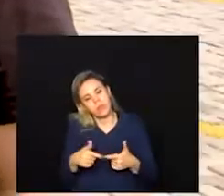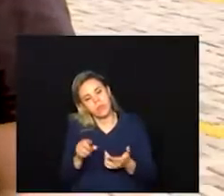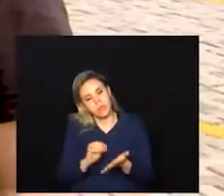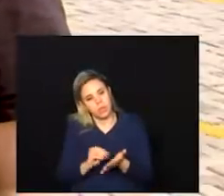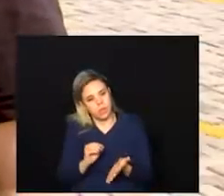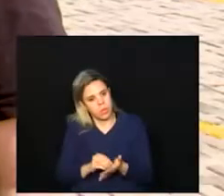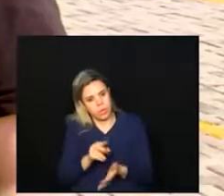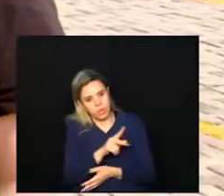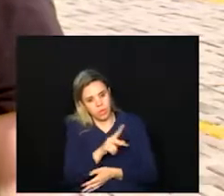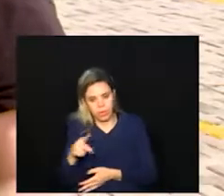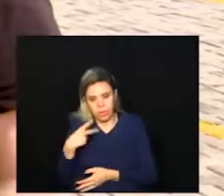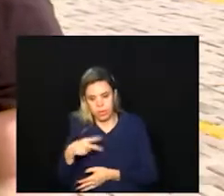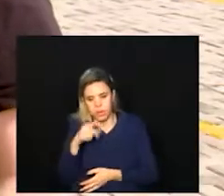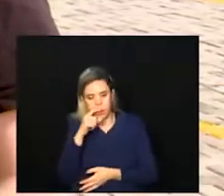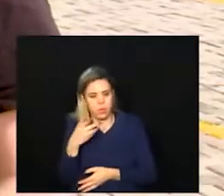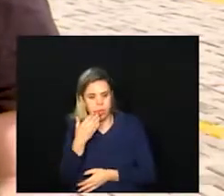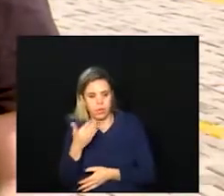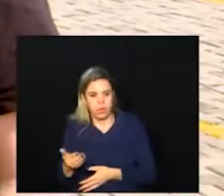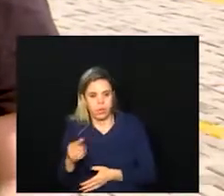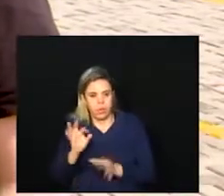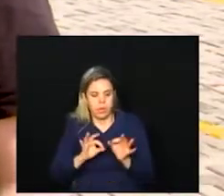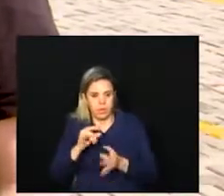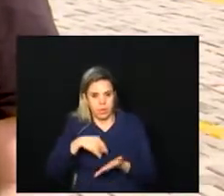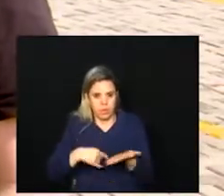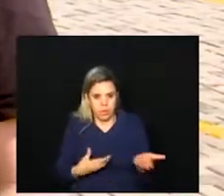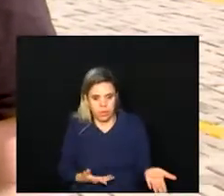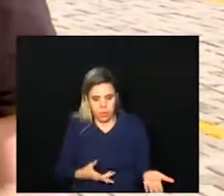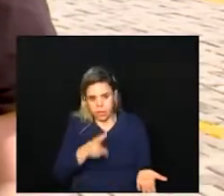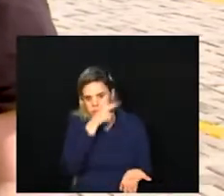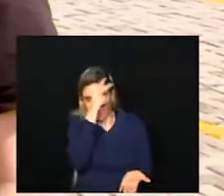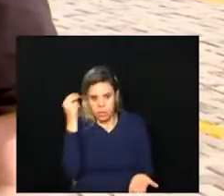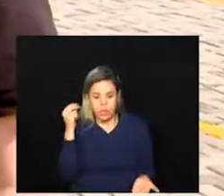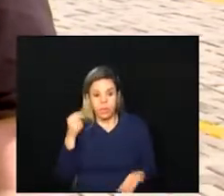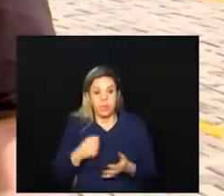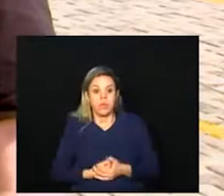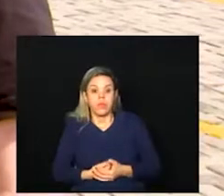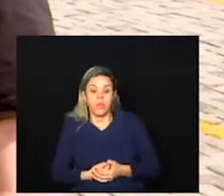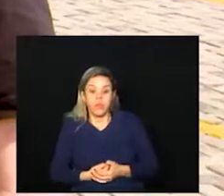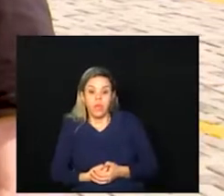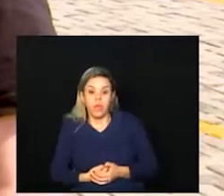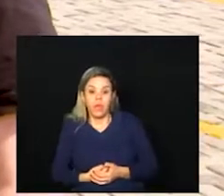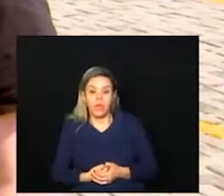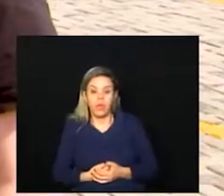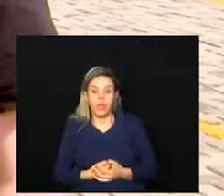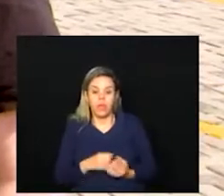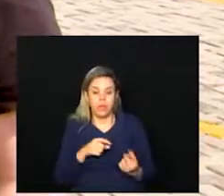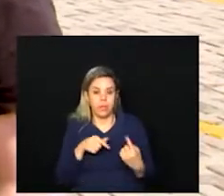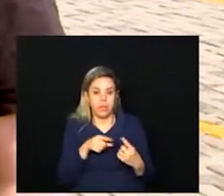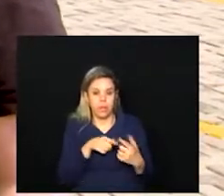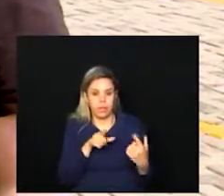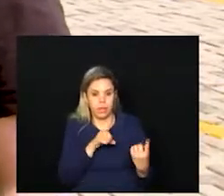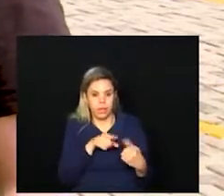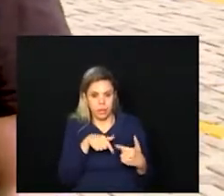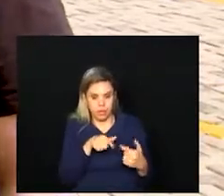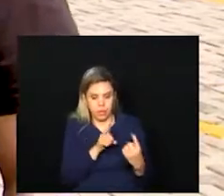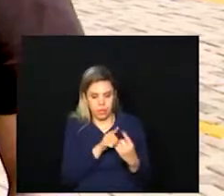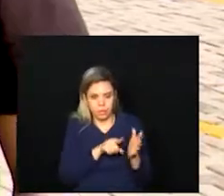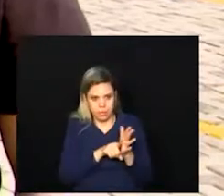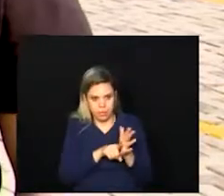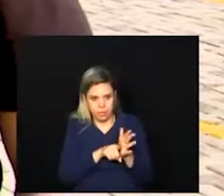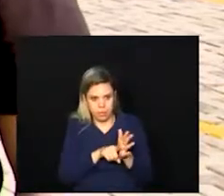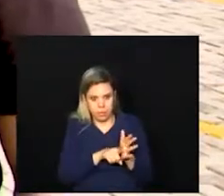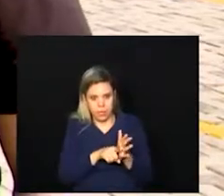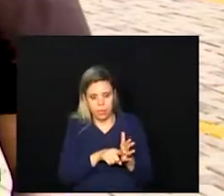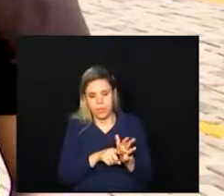nosso presidente solicitou que a gente regularizasse a situação junto com a Prefeitura. O nosso serviço é levantar